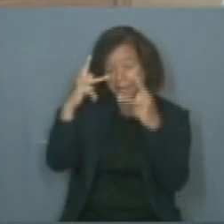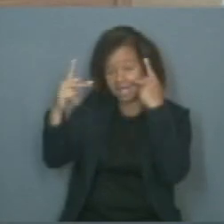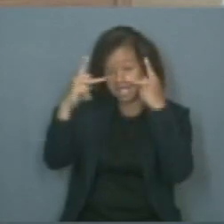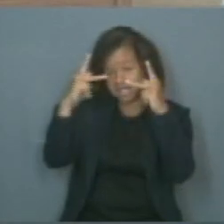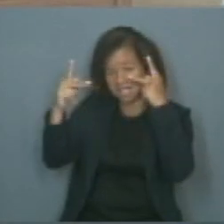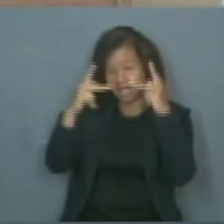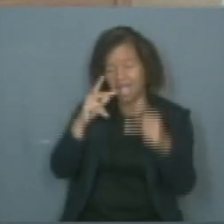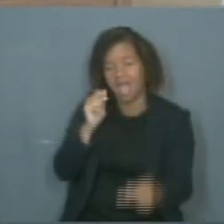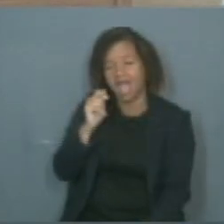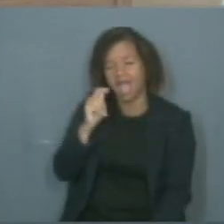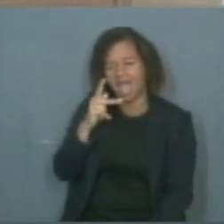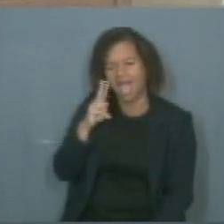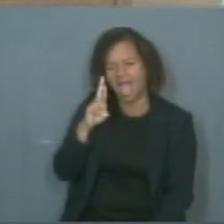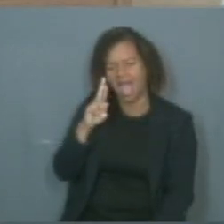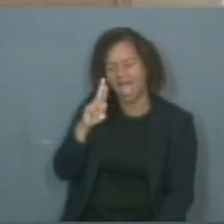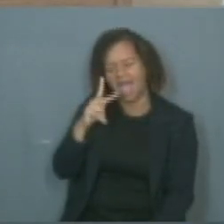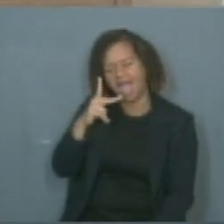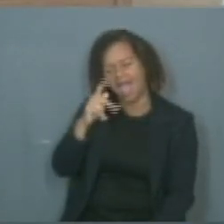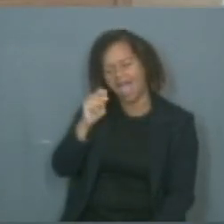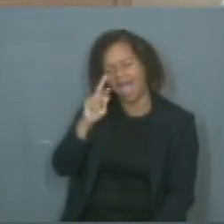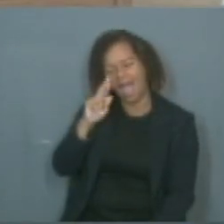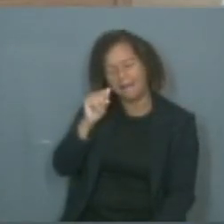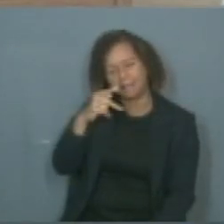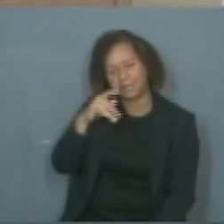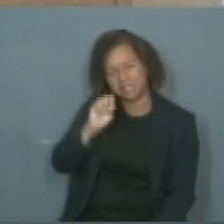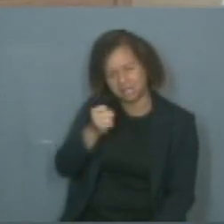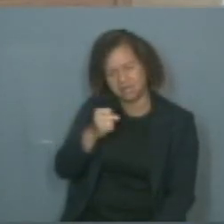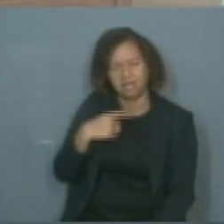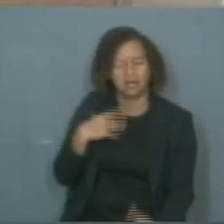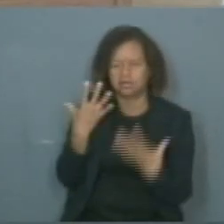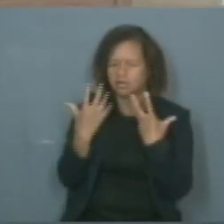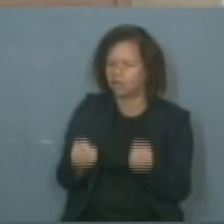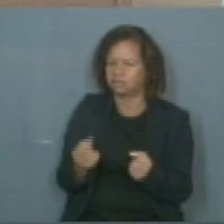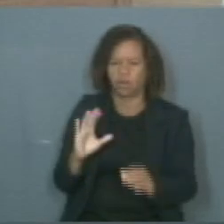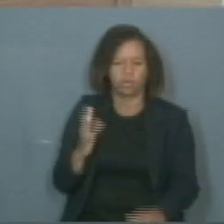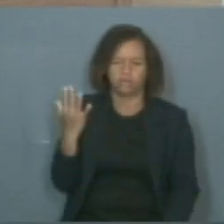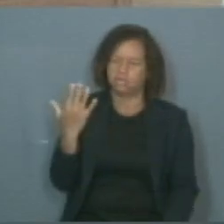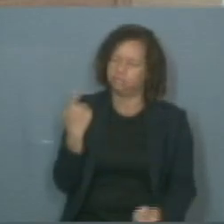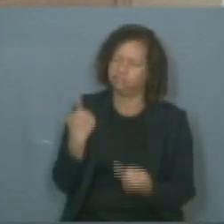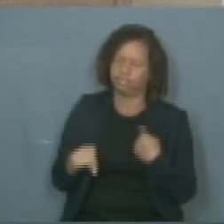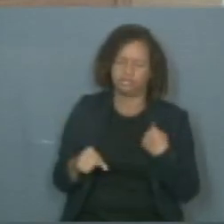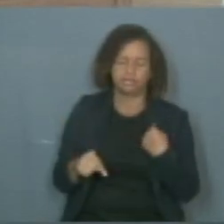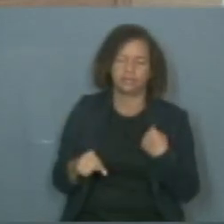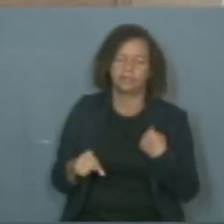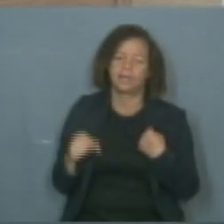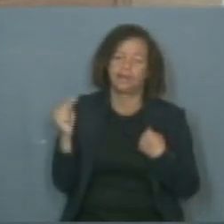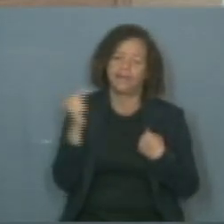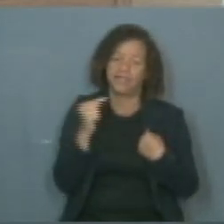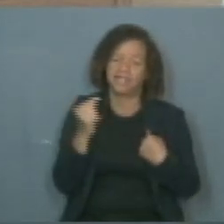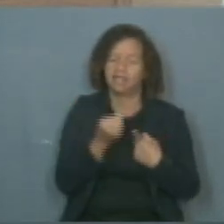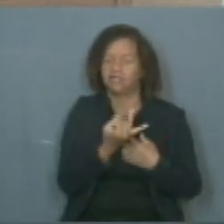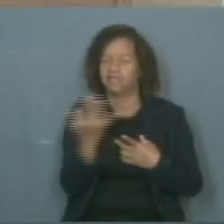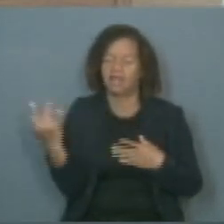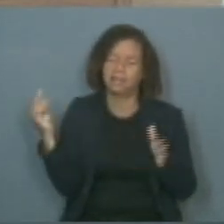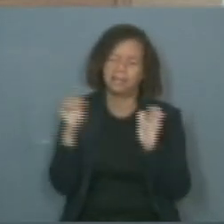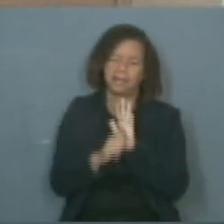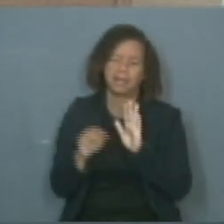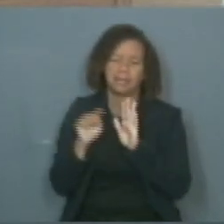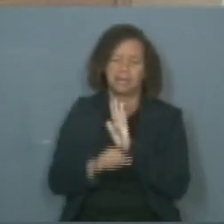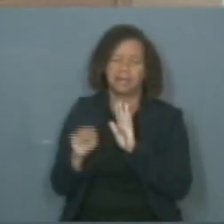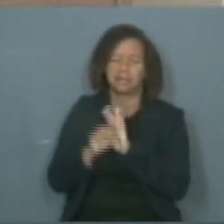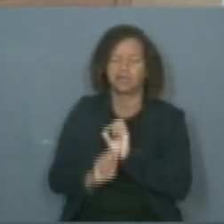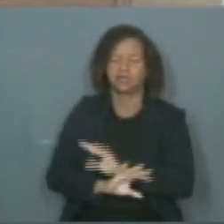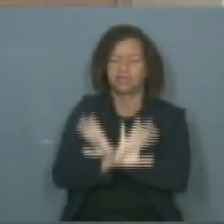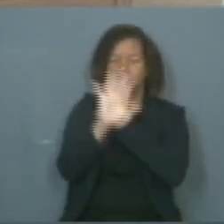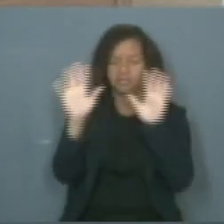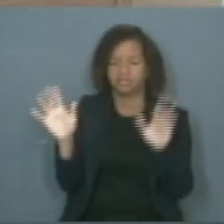psicossocial, o RAPS. Então, a gente não pode, né, nem aceitar que isso aconteça, né? Além disso, há sérios questionamentos sobre a